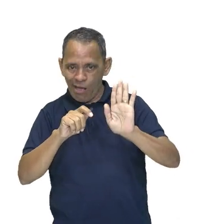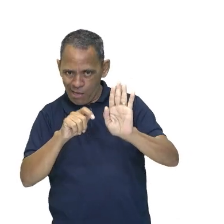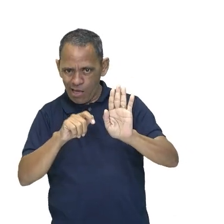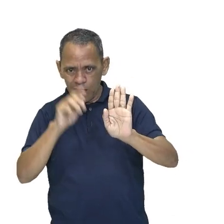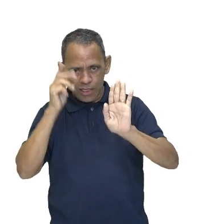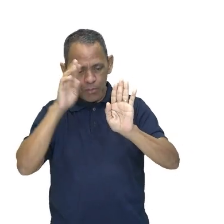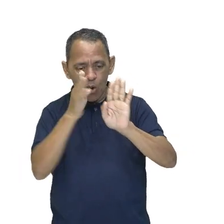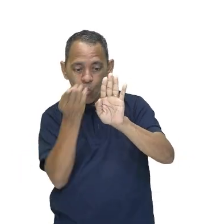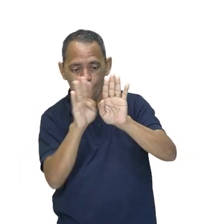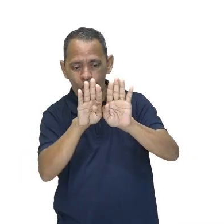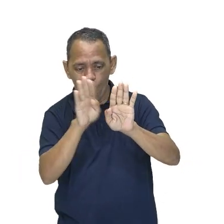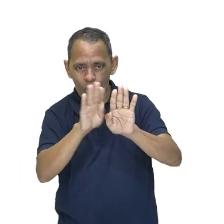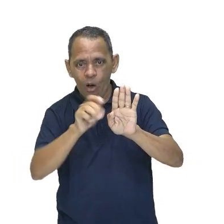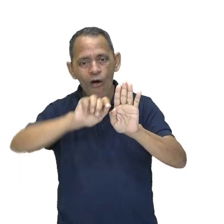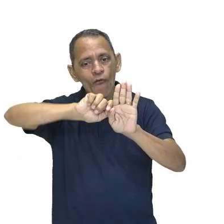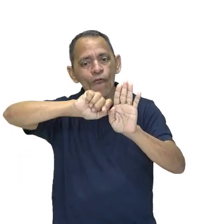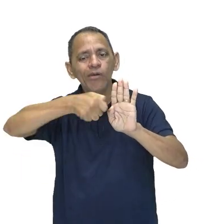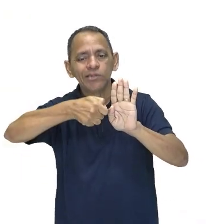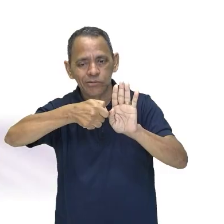nosso cotidiano.